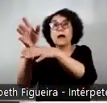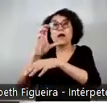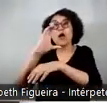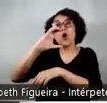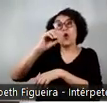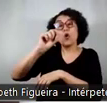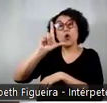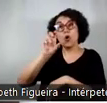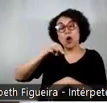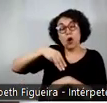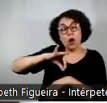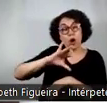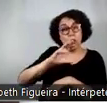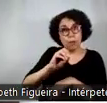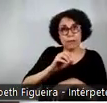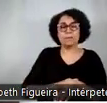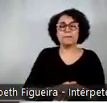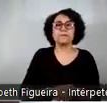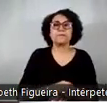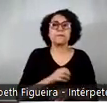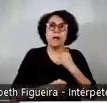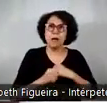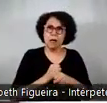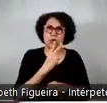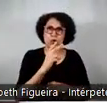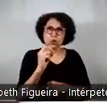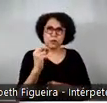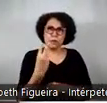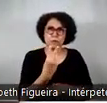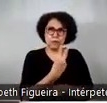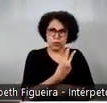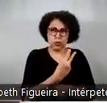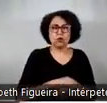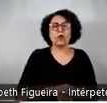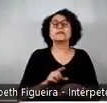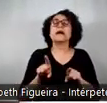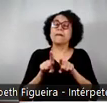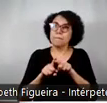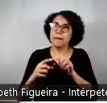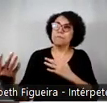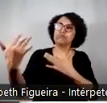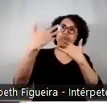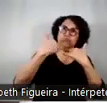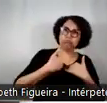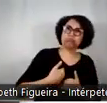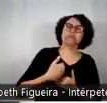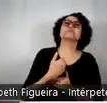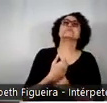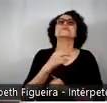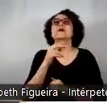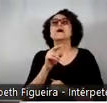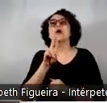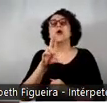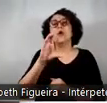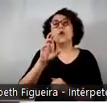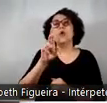Em 2022, a gente tem aí, né, essa migração ucraniana e afegã para o Brasil, né, essa migração